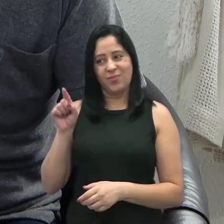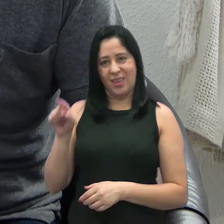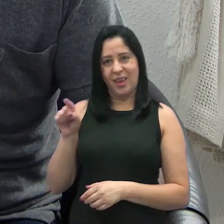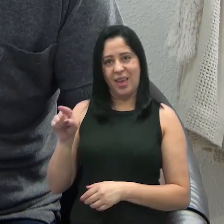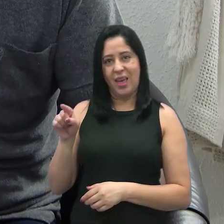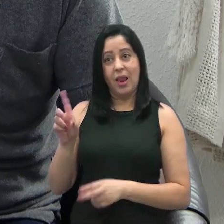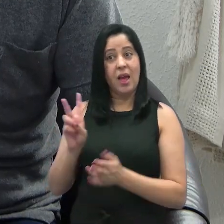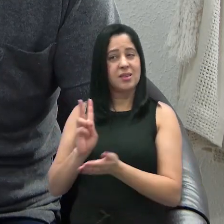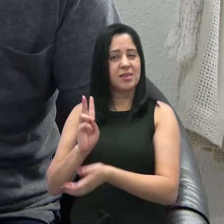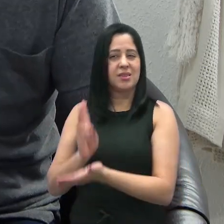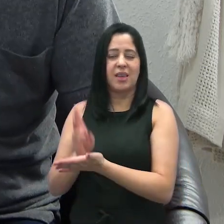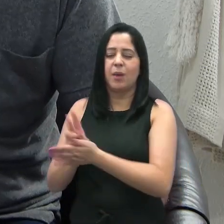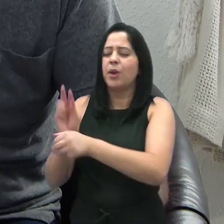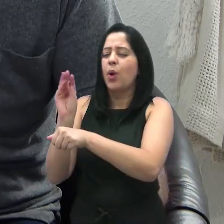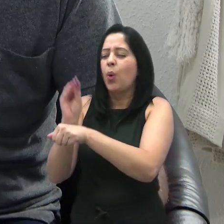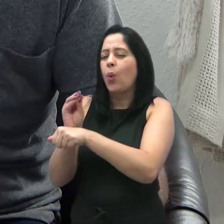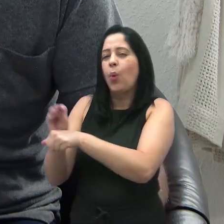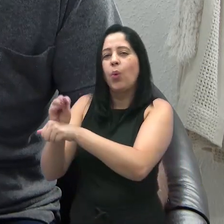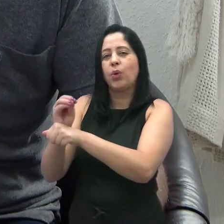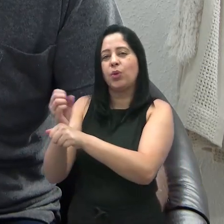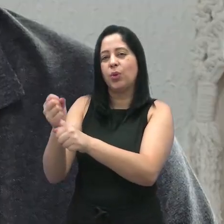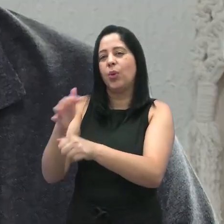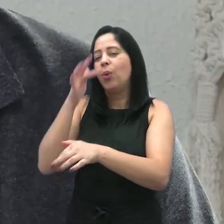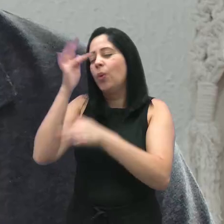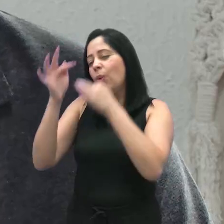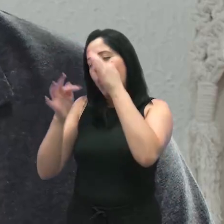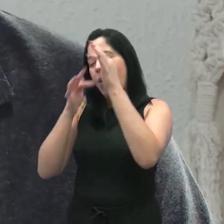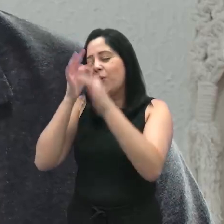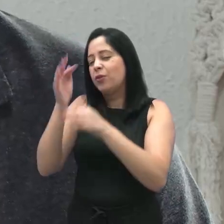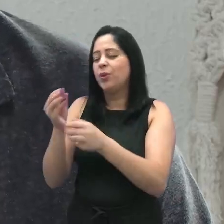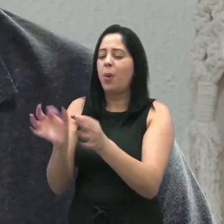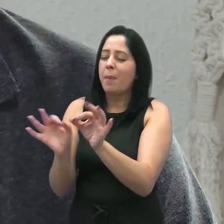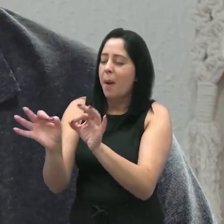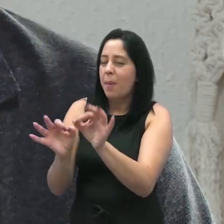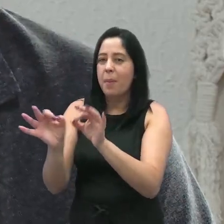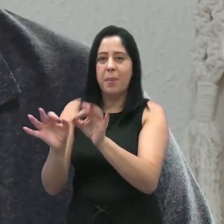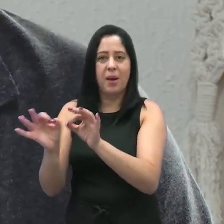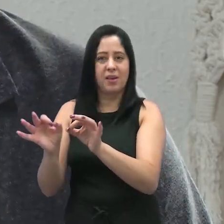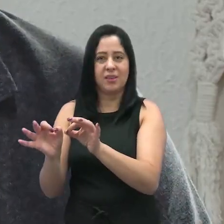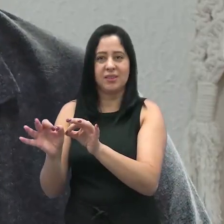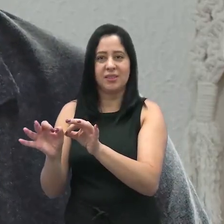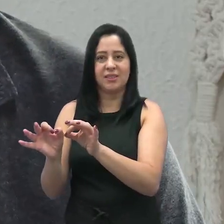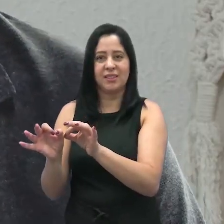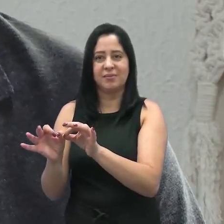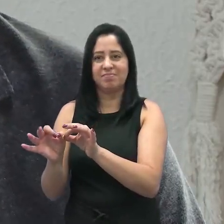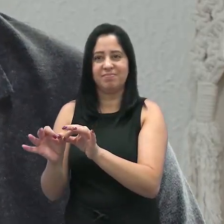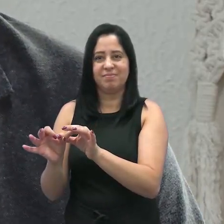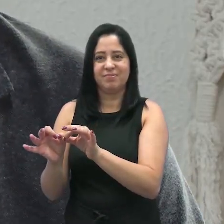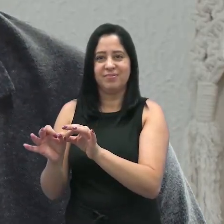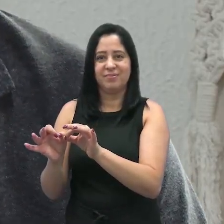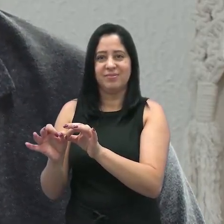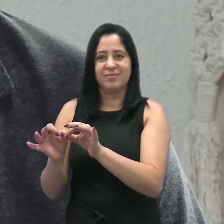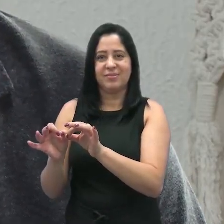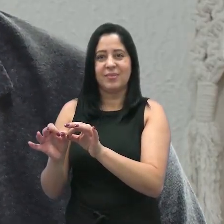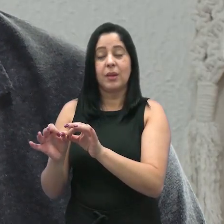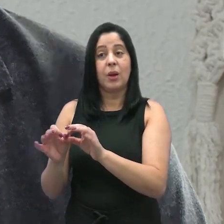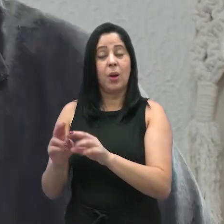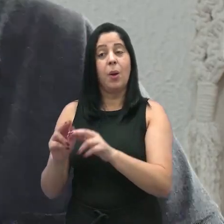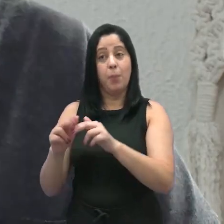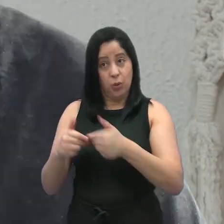Então ela cuida das plantas, né? Mexe com as coisas, com as plantas, fazendo aquilo que